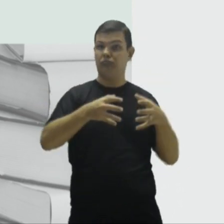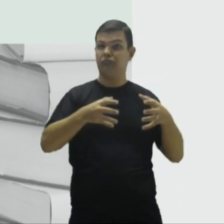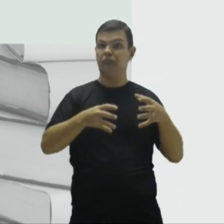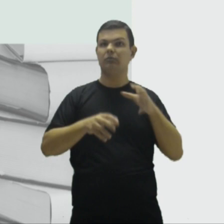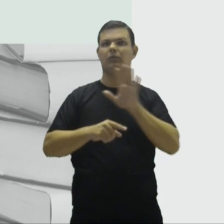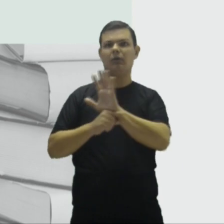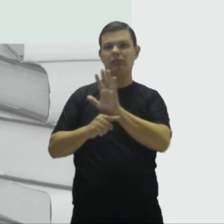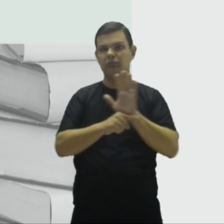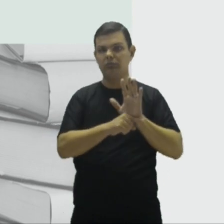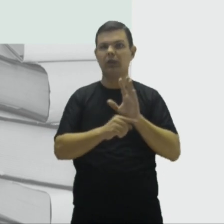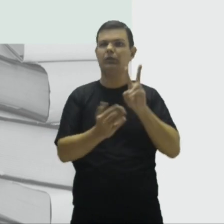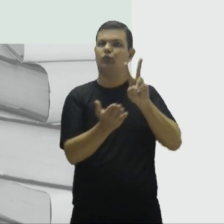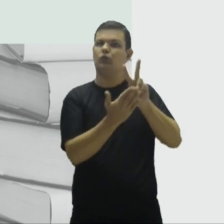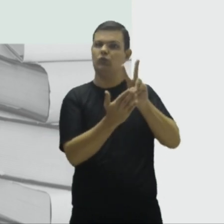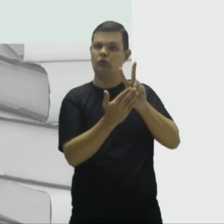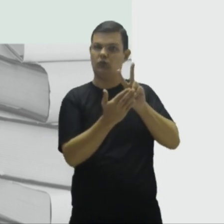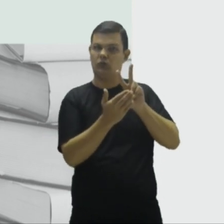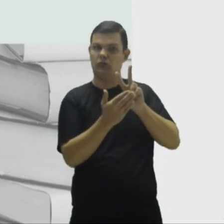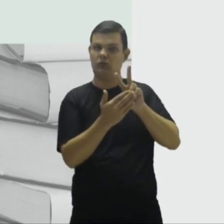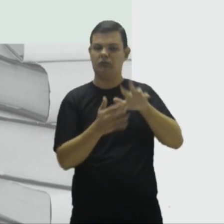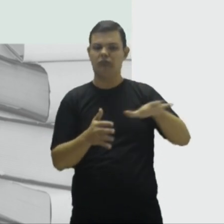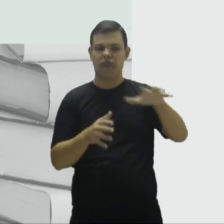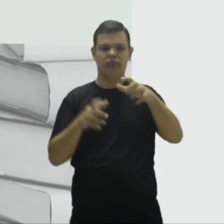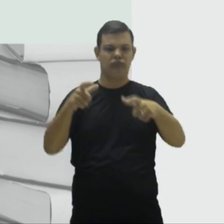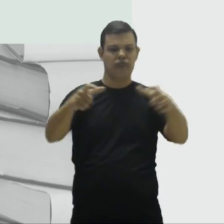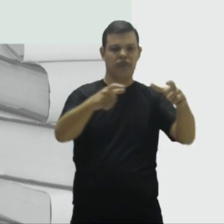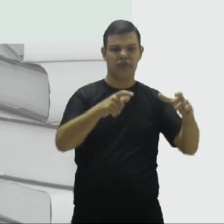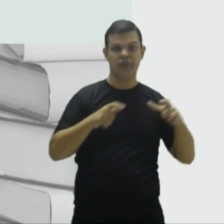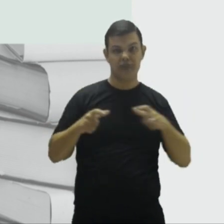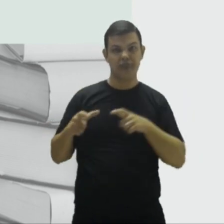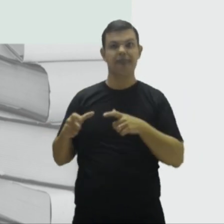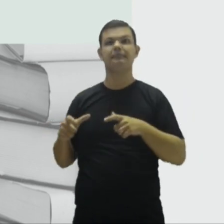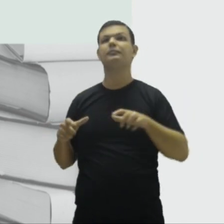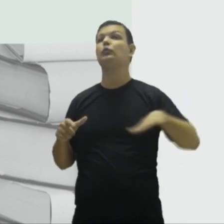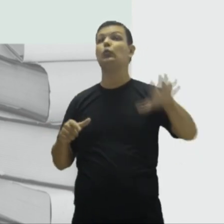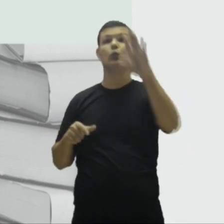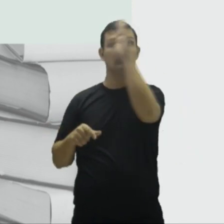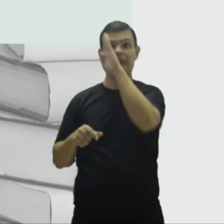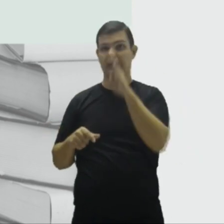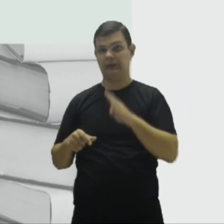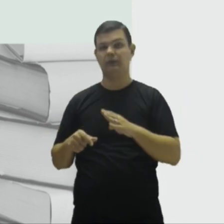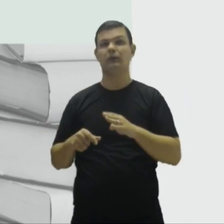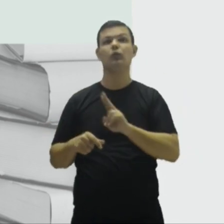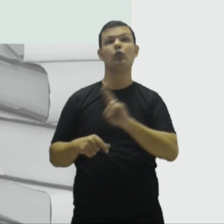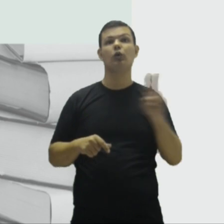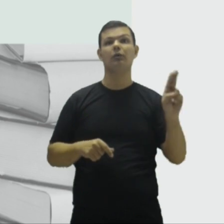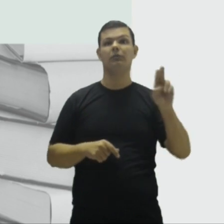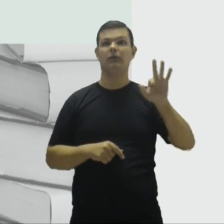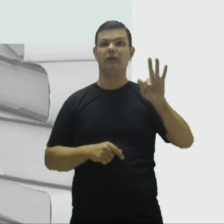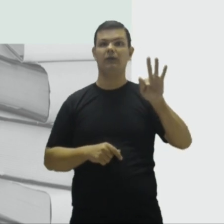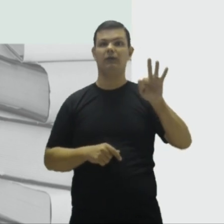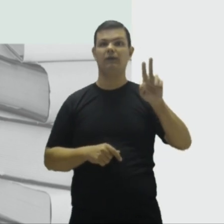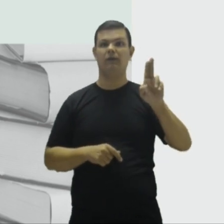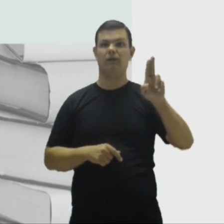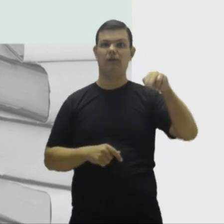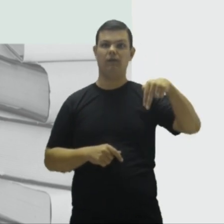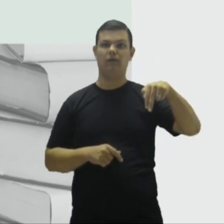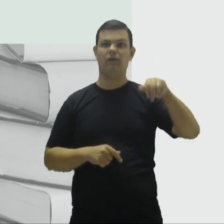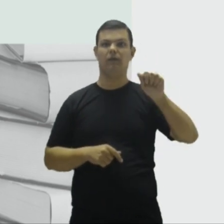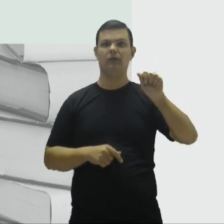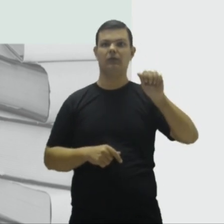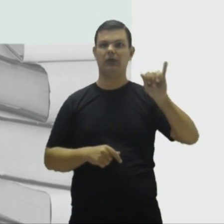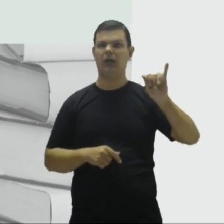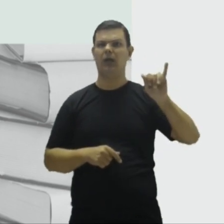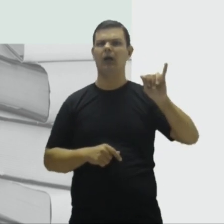e reconhecimento das terras indígenas na nossa região e no Brasil, chamada FUNAI. O que é a